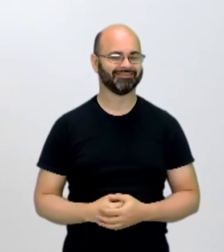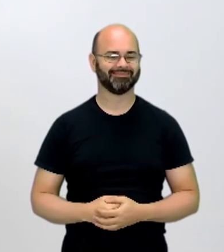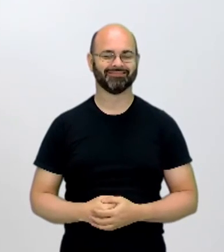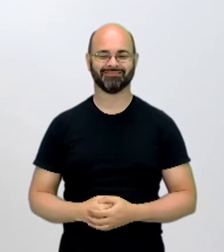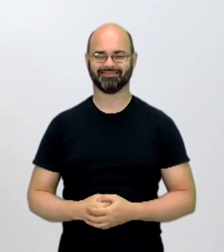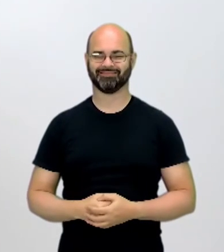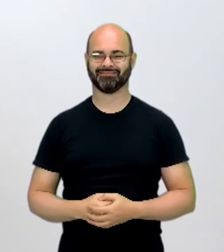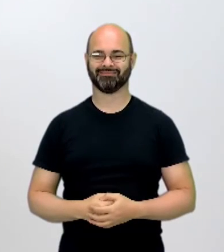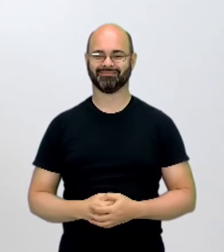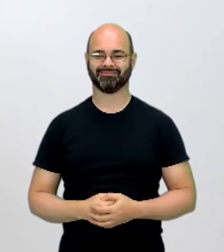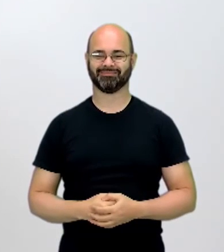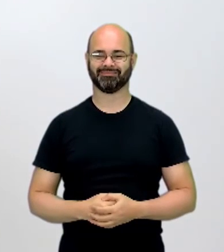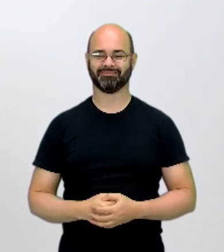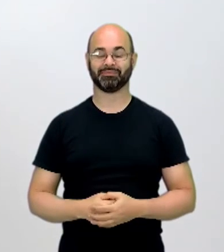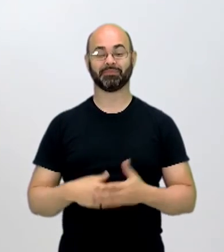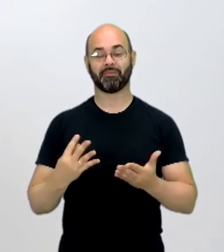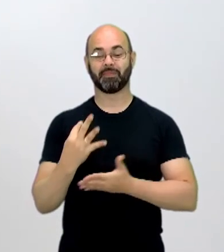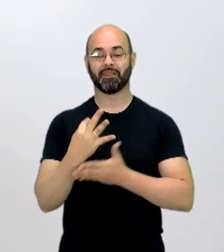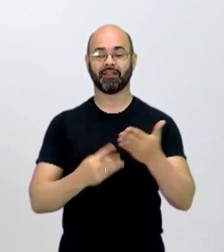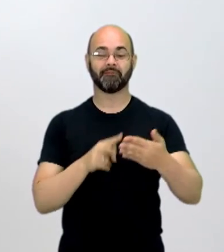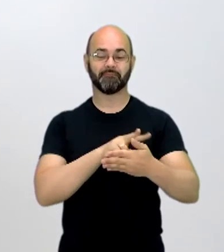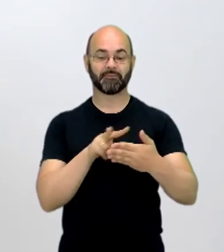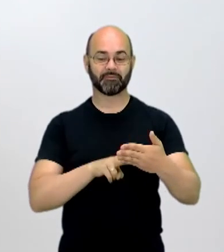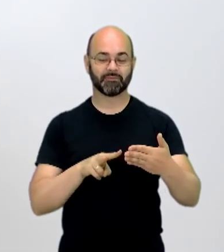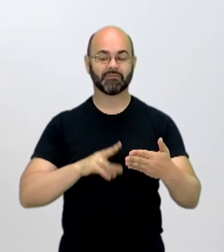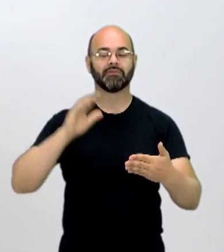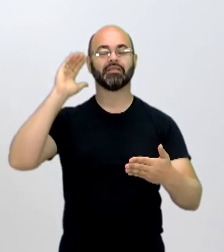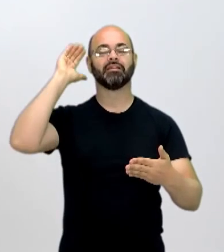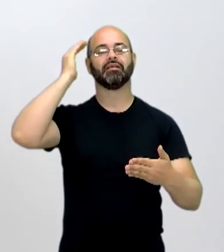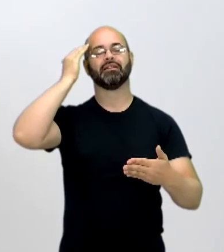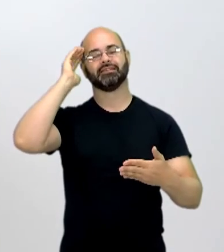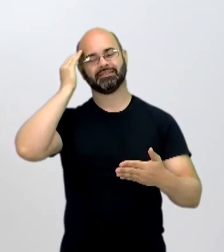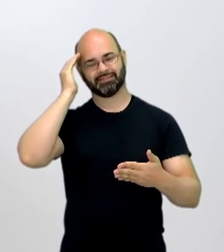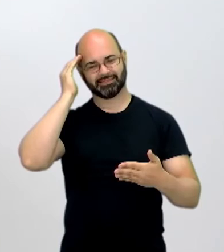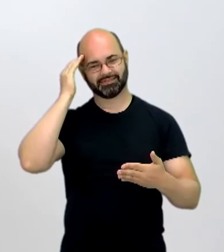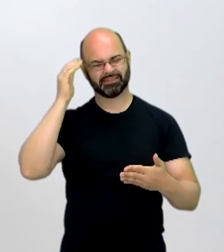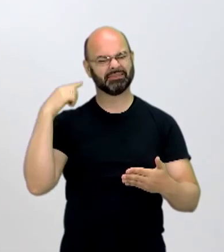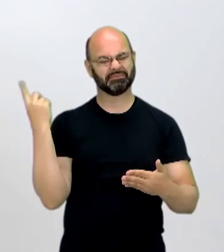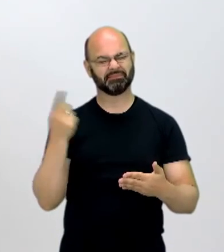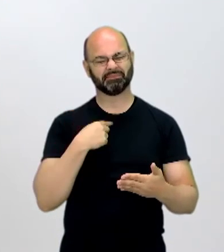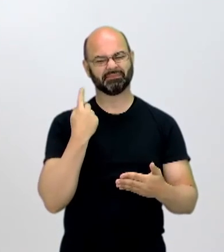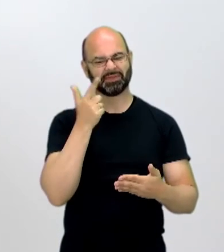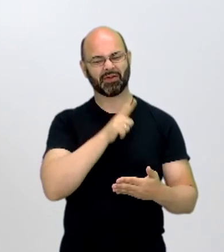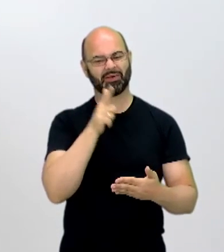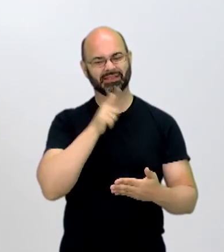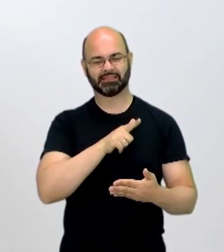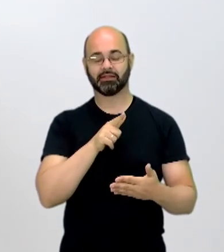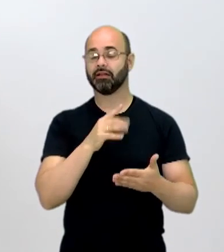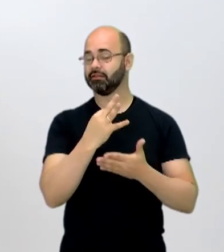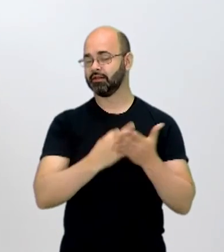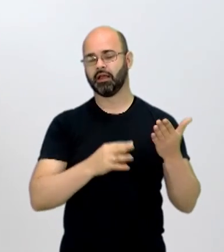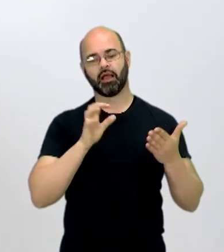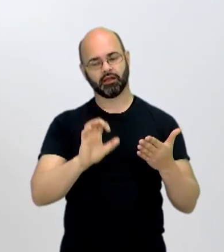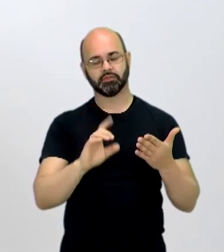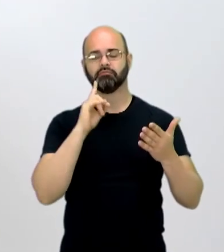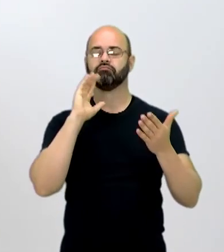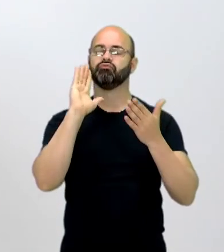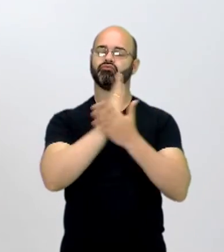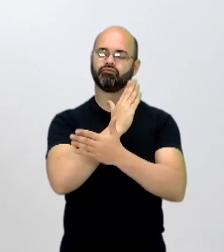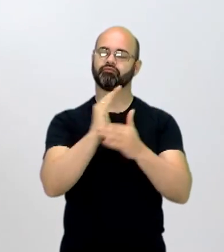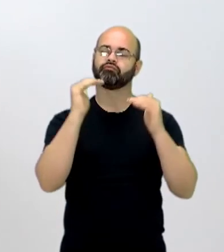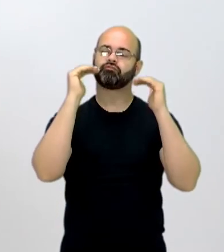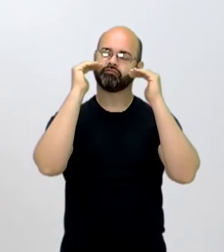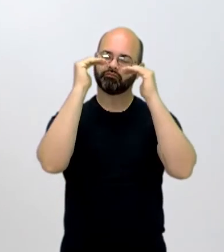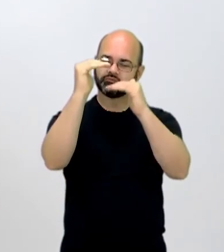é compreensão de texto e a gente conseguiu fazer isso de boa. Leitura de texto é assim, a gente vai dividindo, divide por